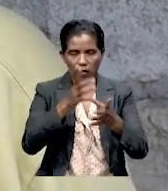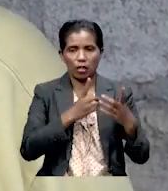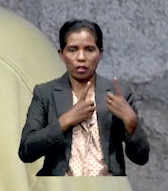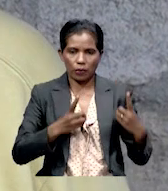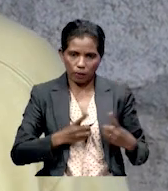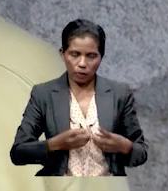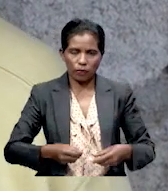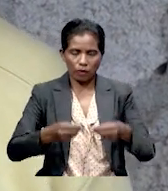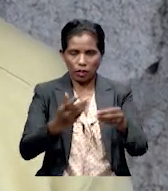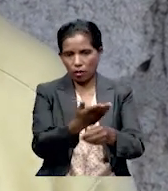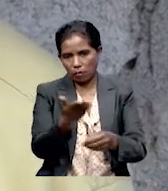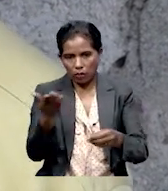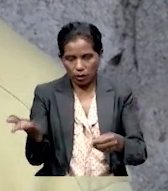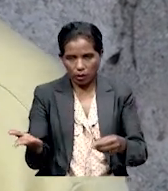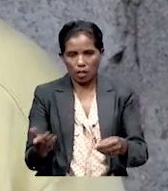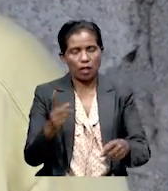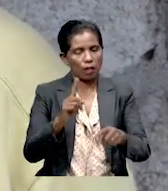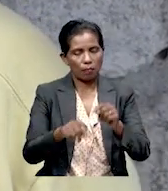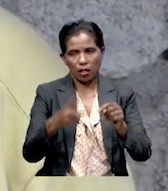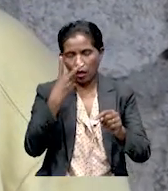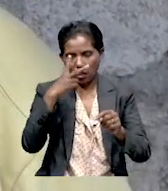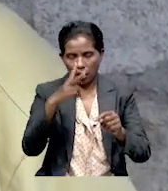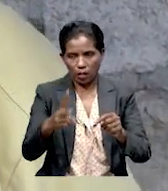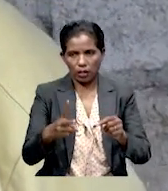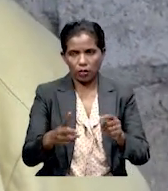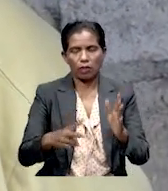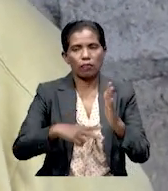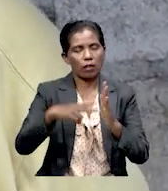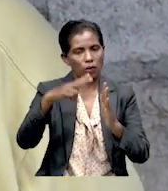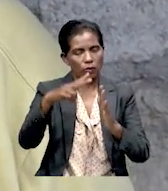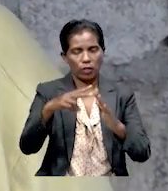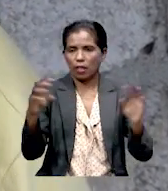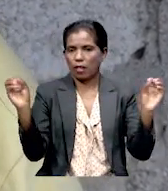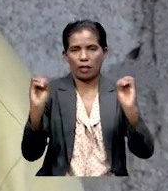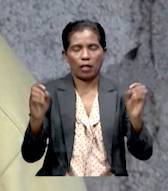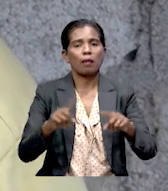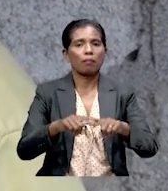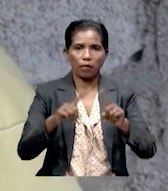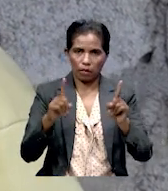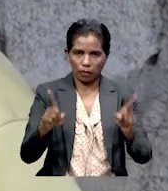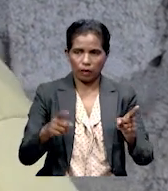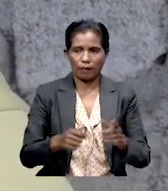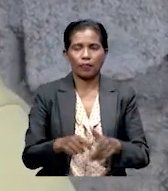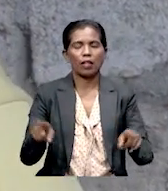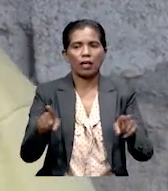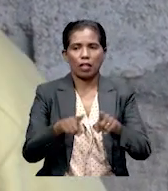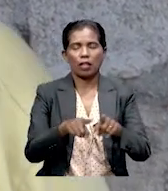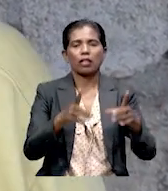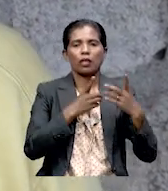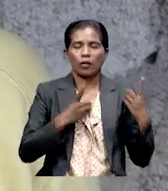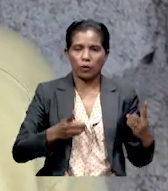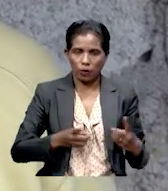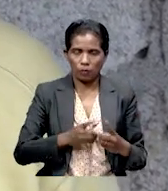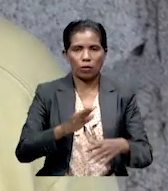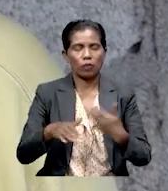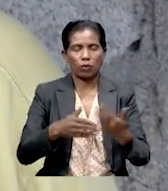botira botira ne la bel hare husini lai valor bo ne la ia mai be ne ane so domin tomak ne be ma